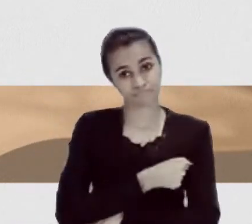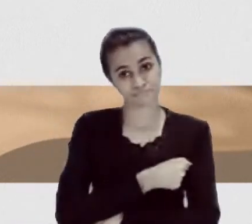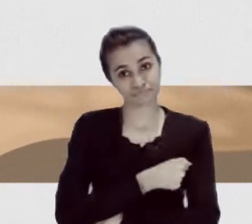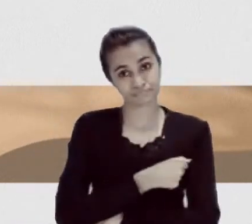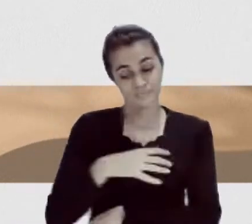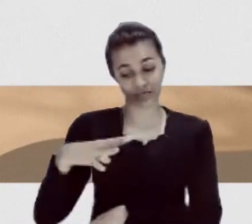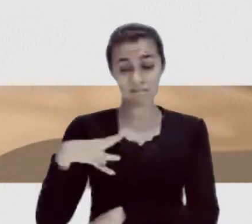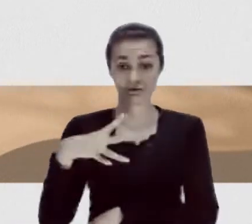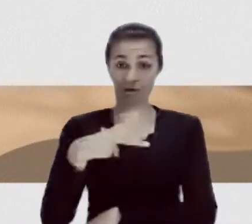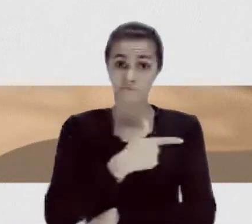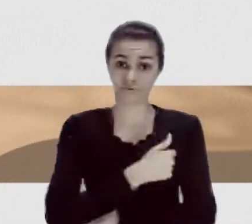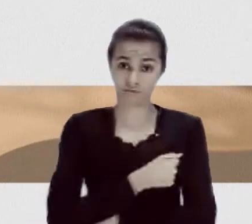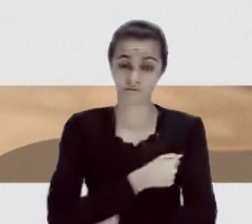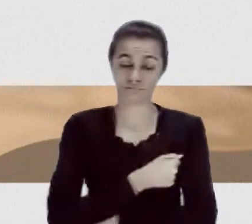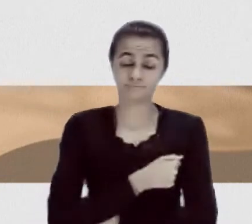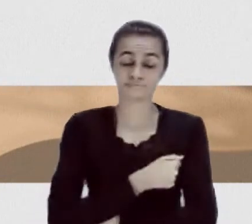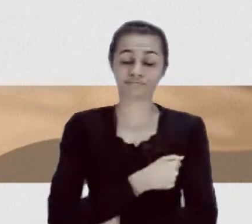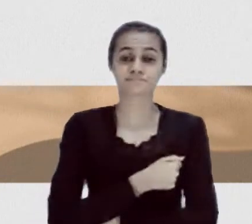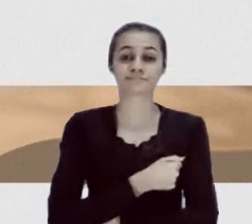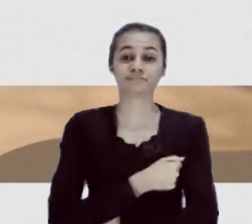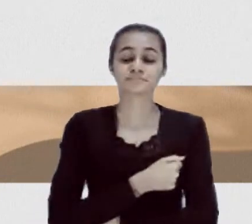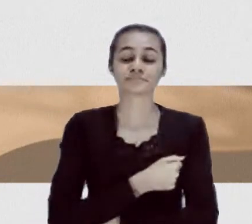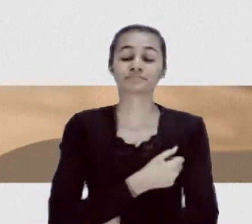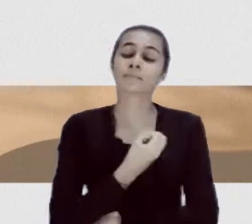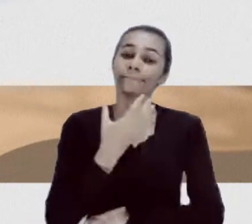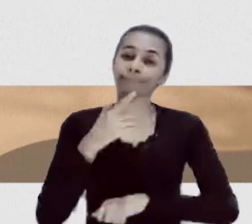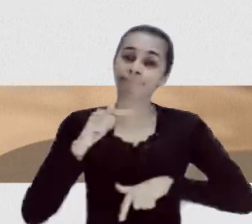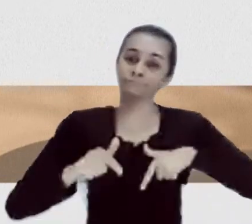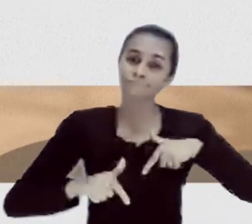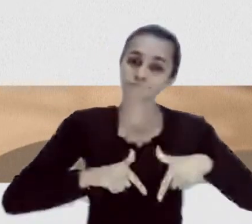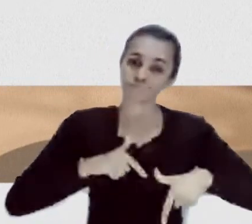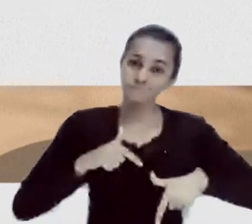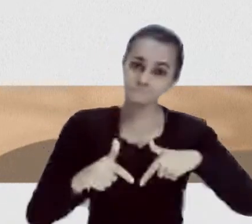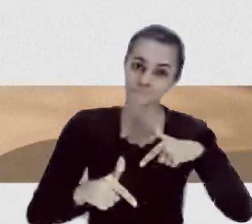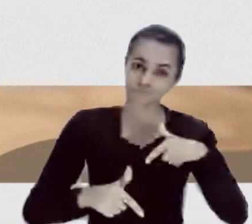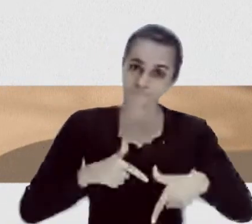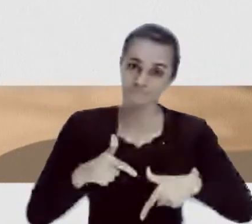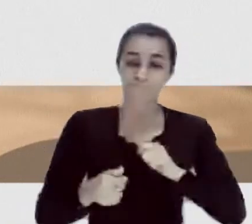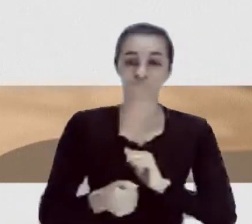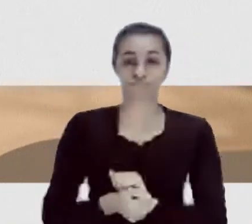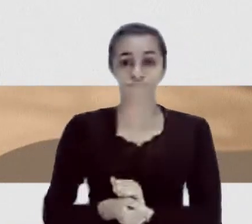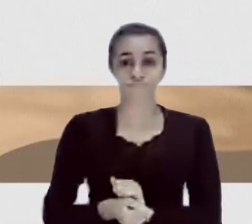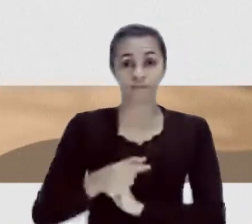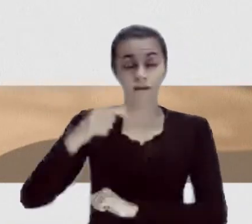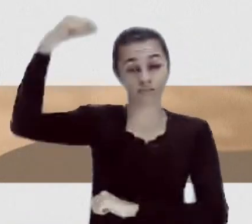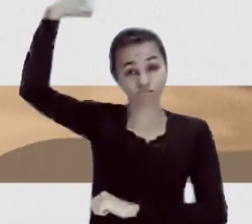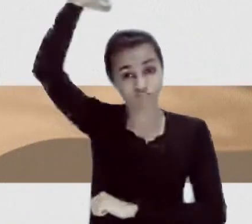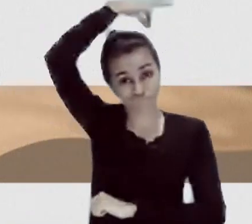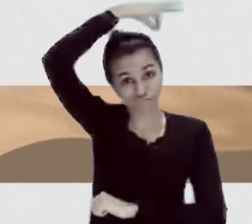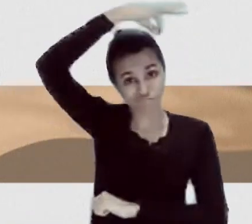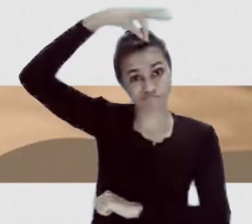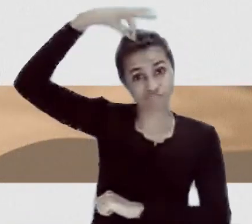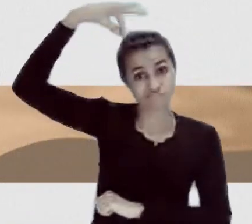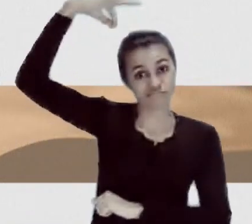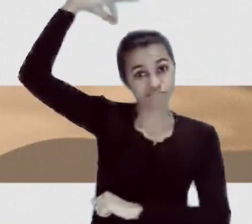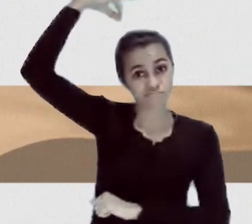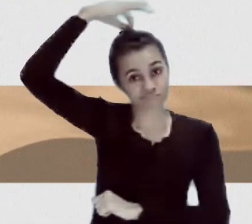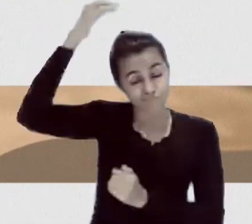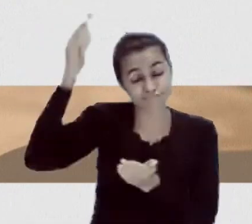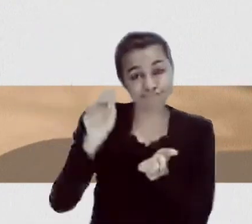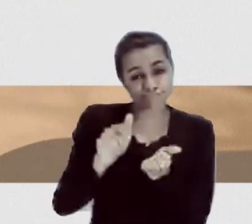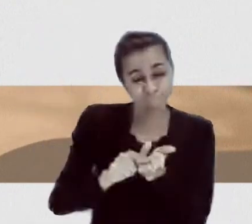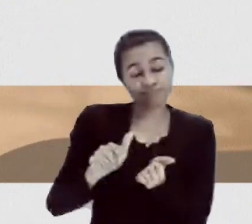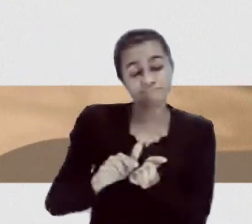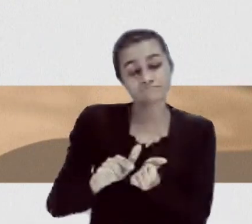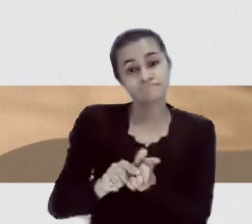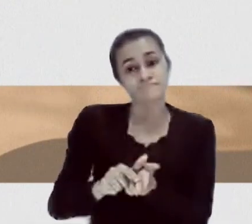e em seguida as boas obras, foi escrita no código espiritual pelo qual o ser humano deveria viver. Se a pessoa